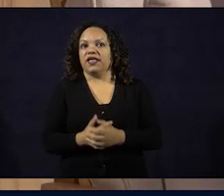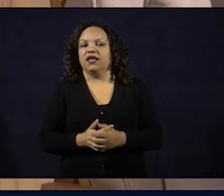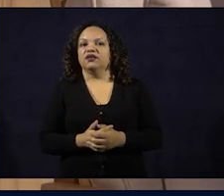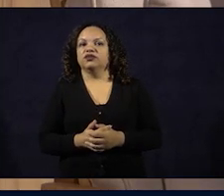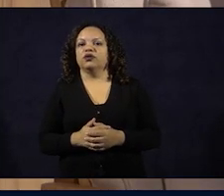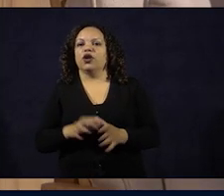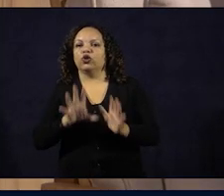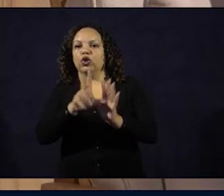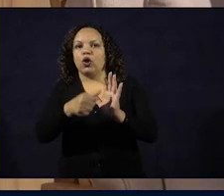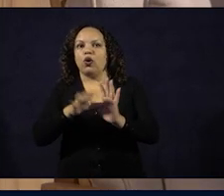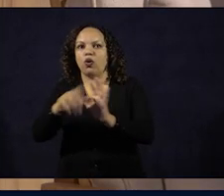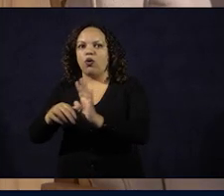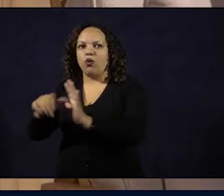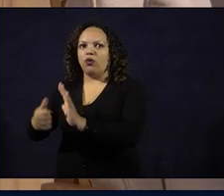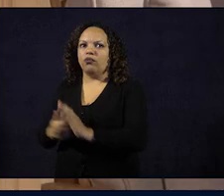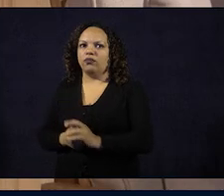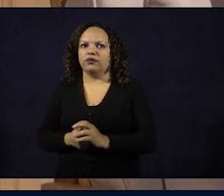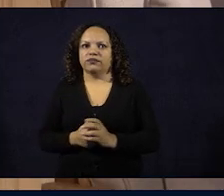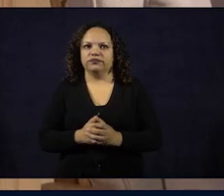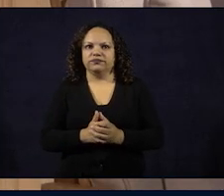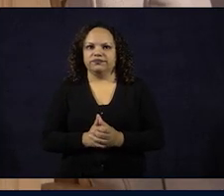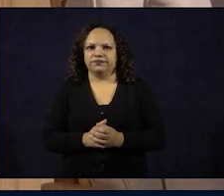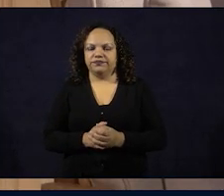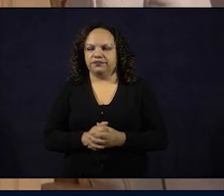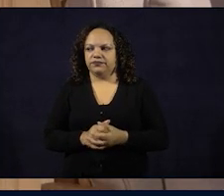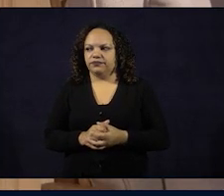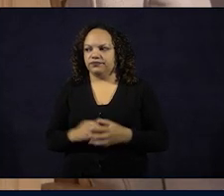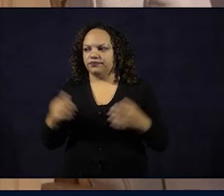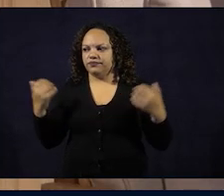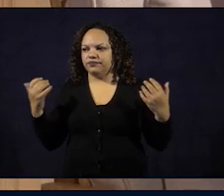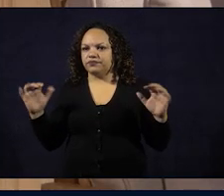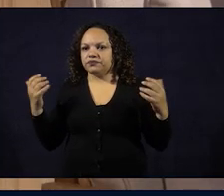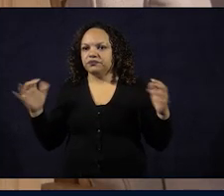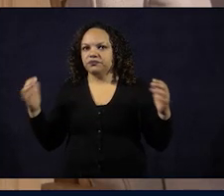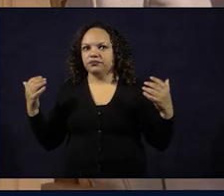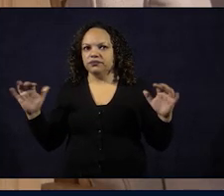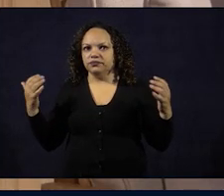corrupção. E o setor de infraestrutura...